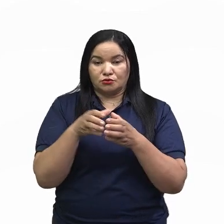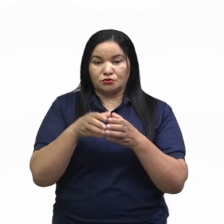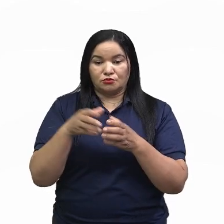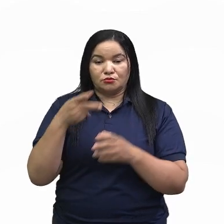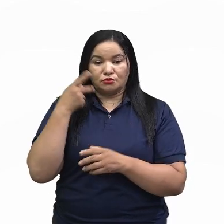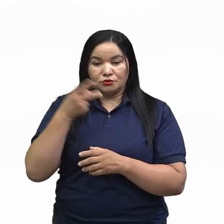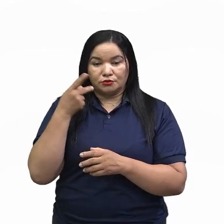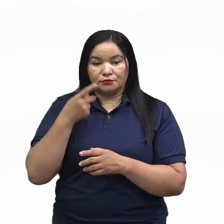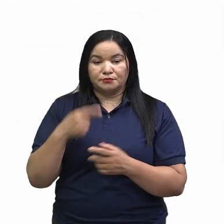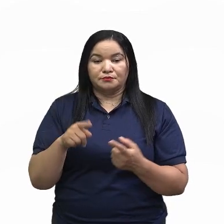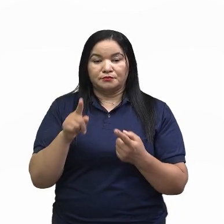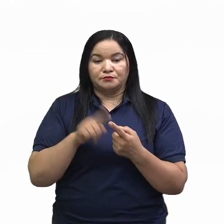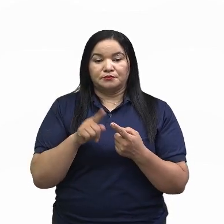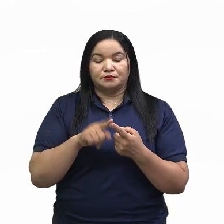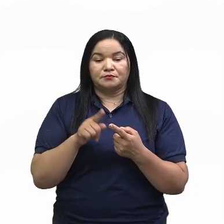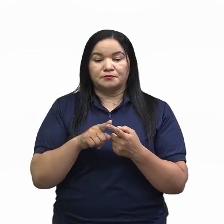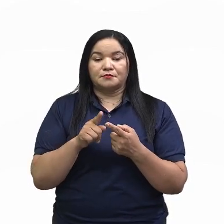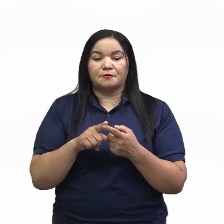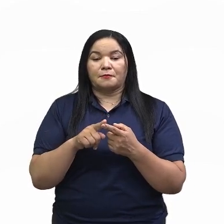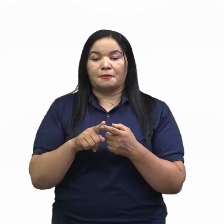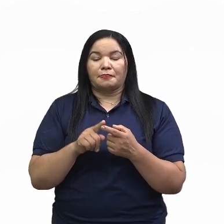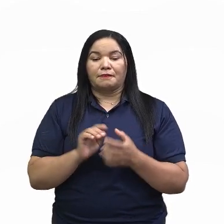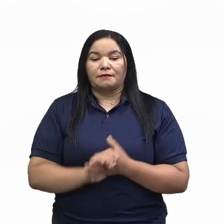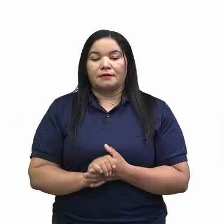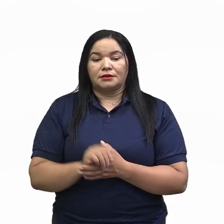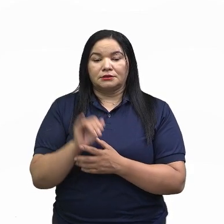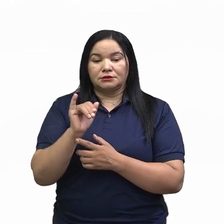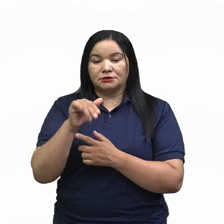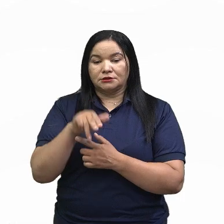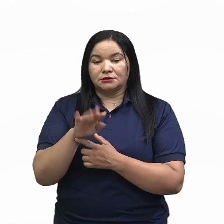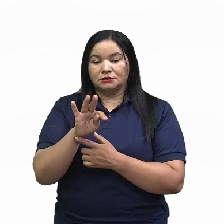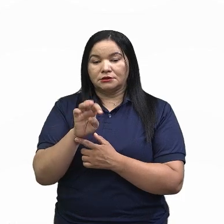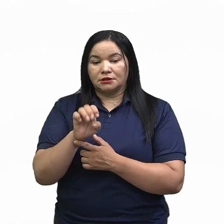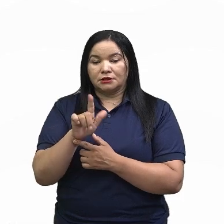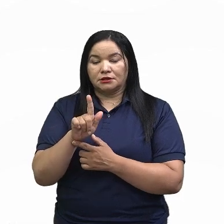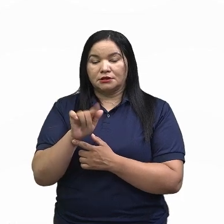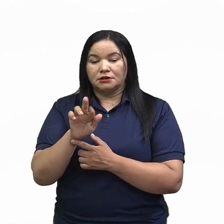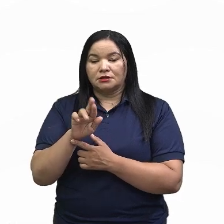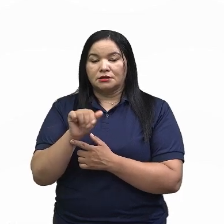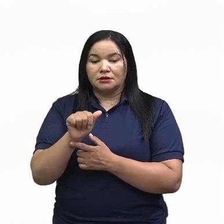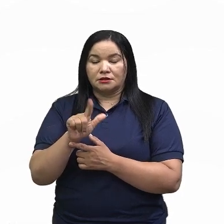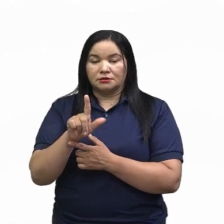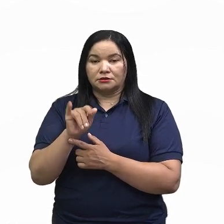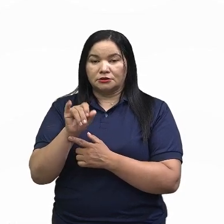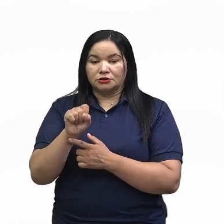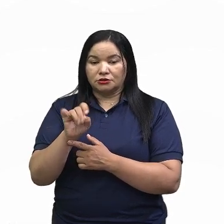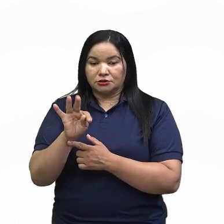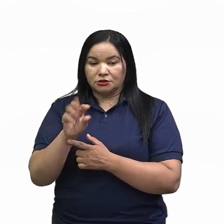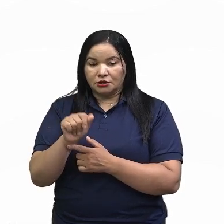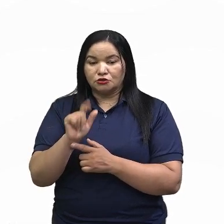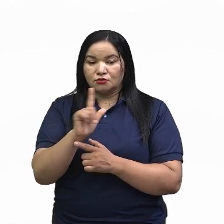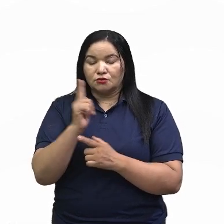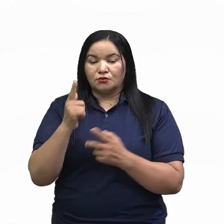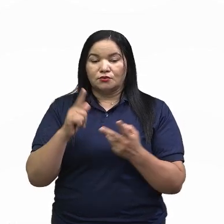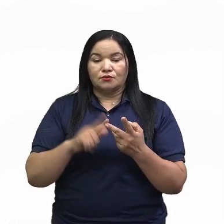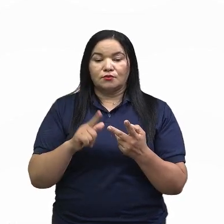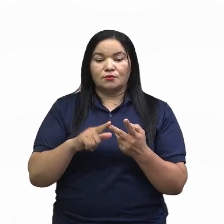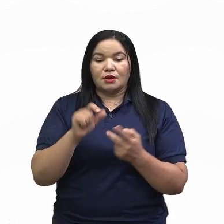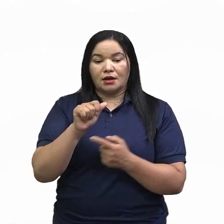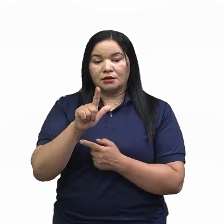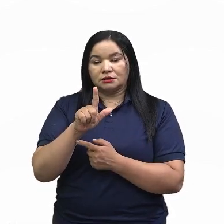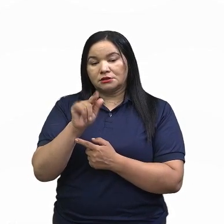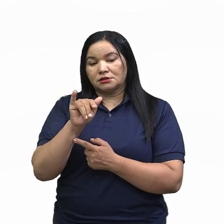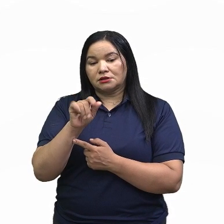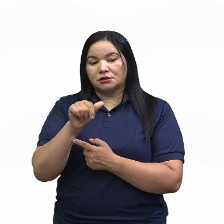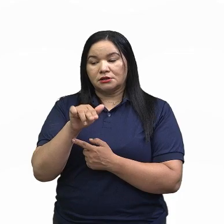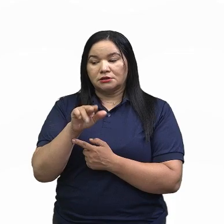os integralistas, tá, e os aliancistas, cada um com a sua ideologia